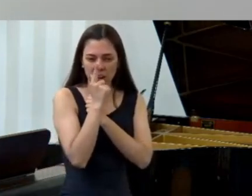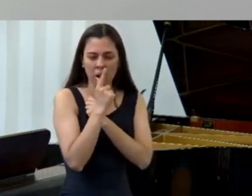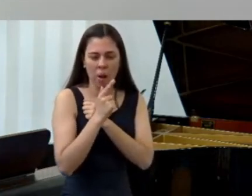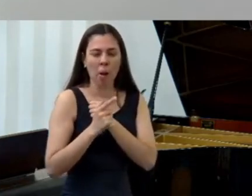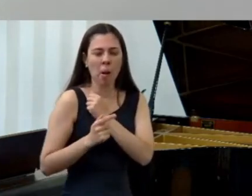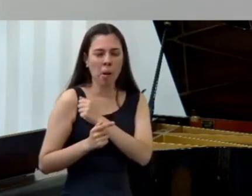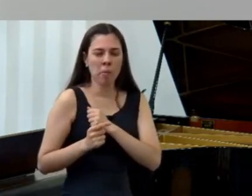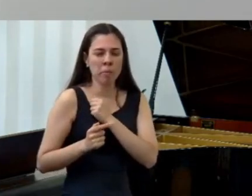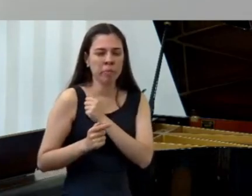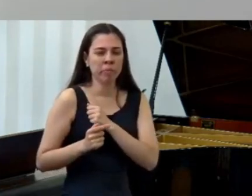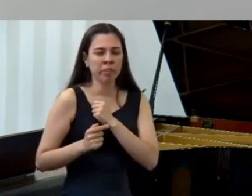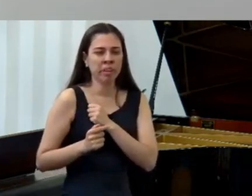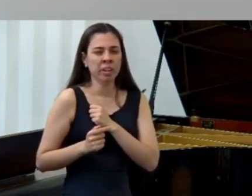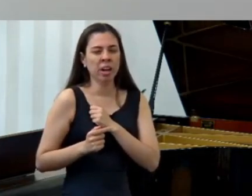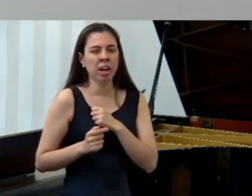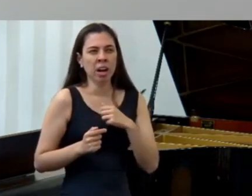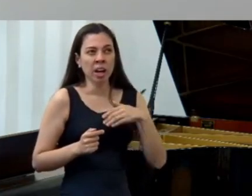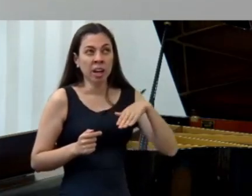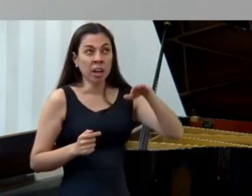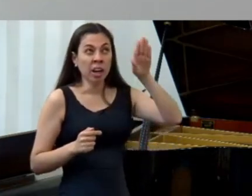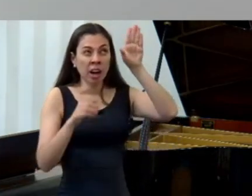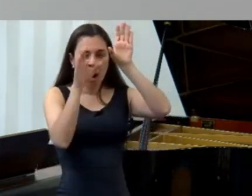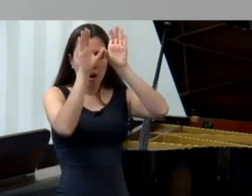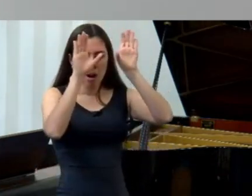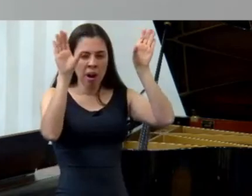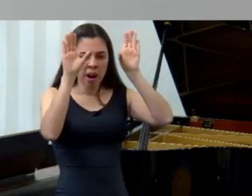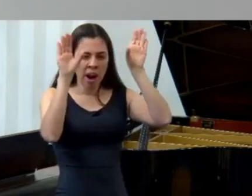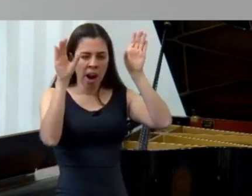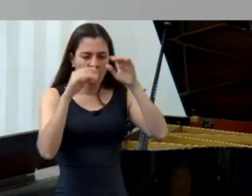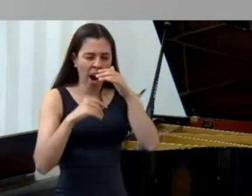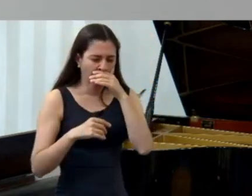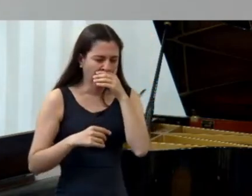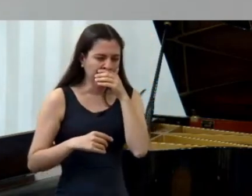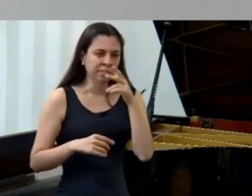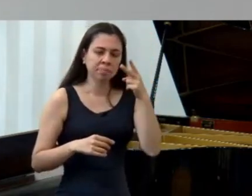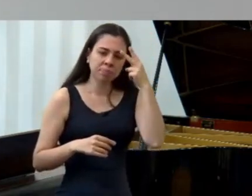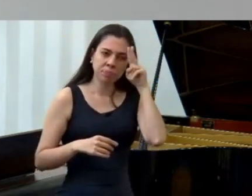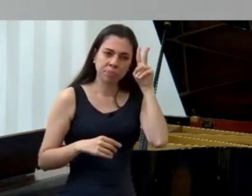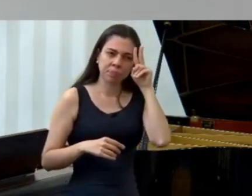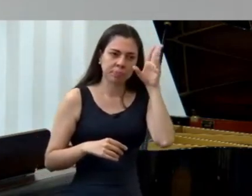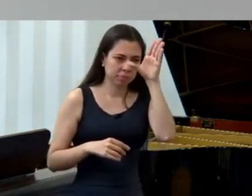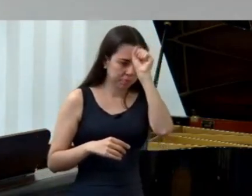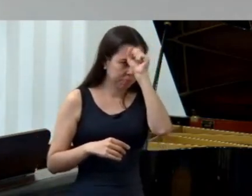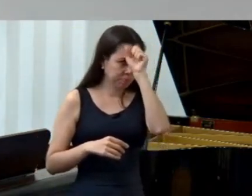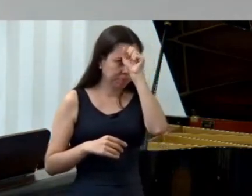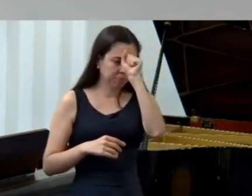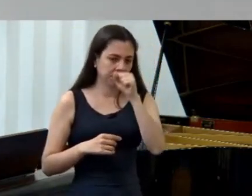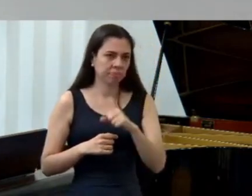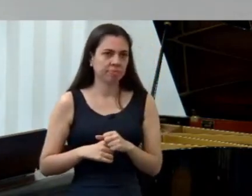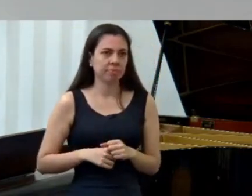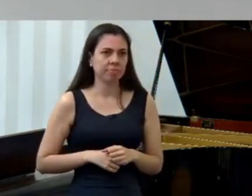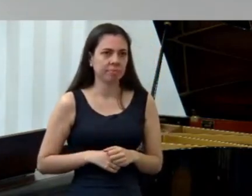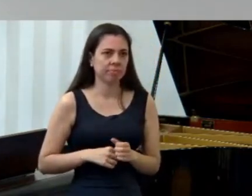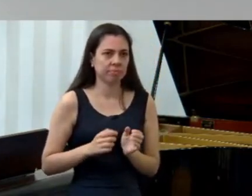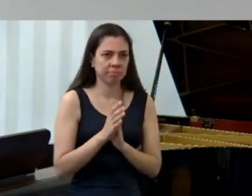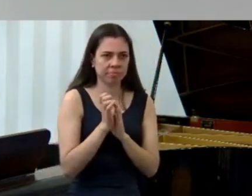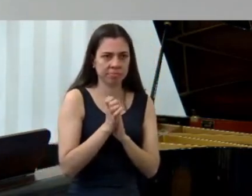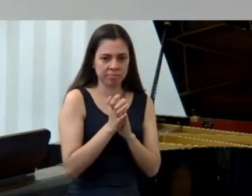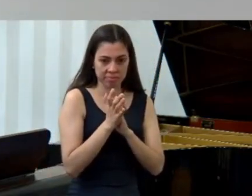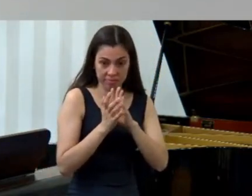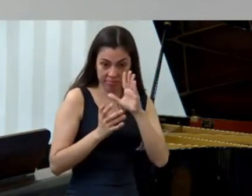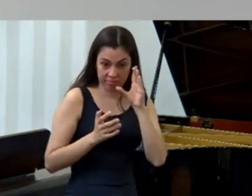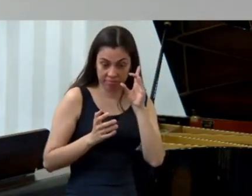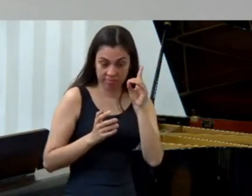nosso Pai. Tantas histórias, aprendizado e alegria. Louvo a Deus pela